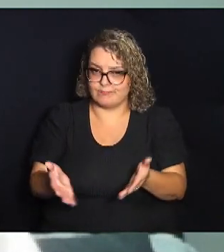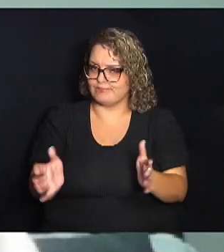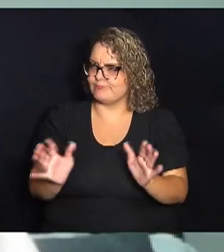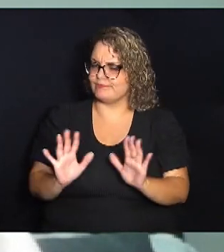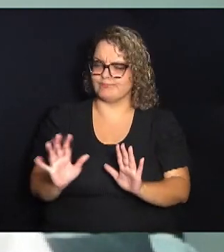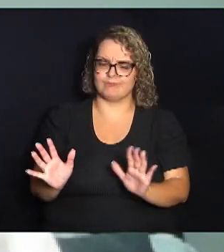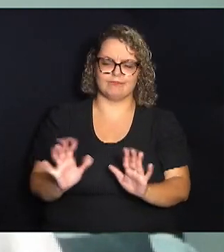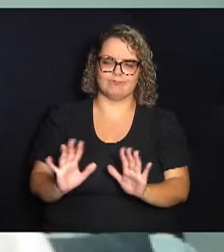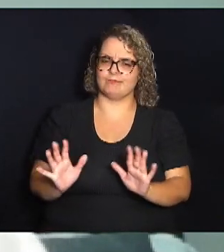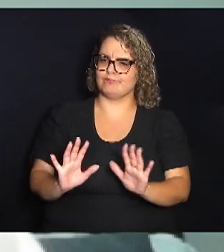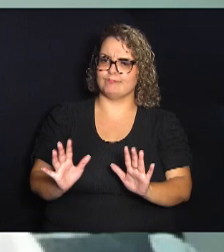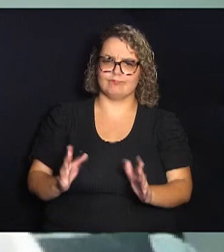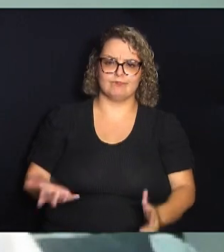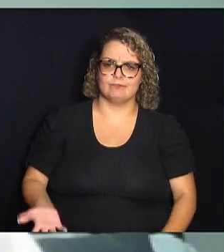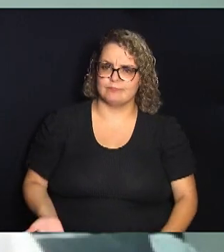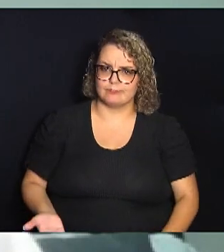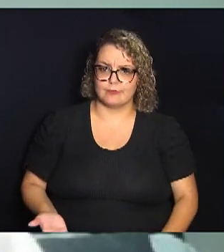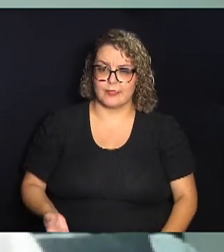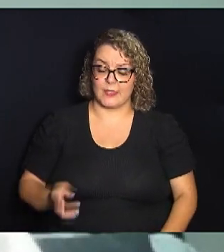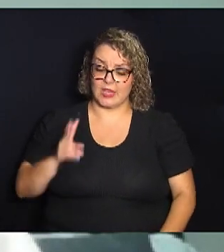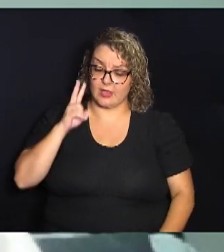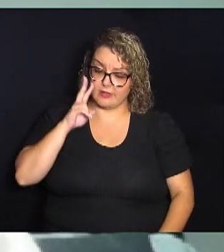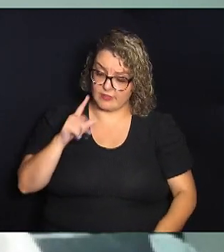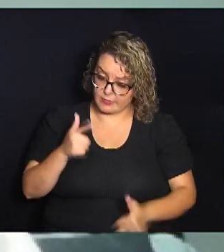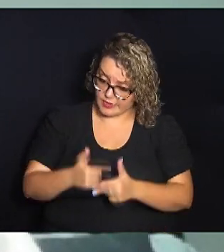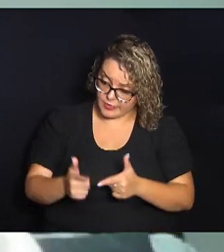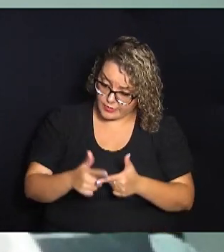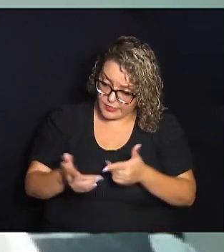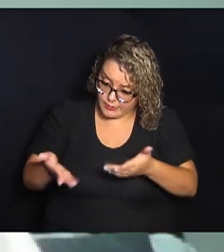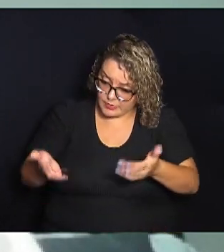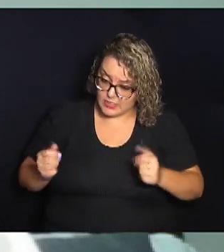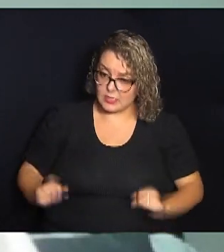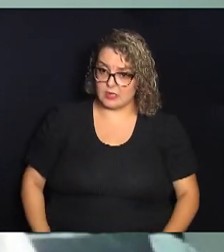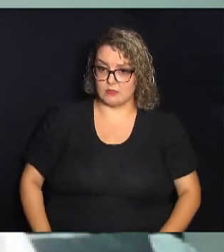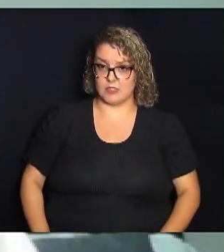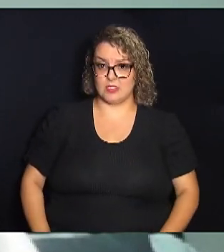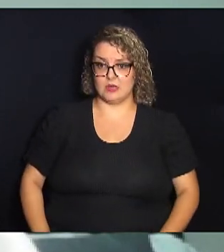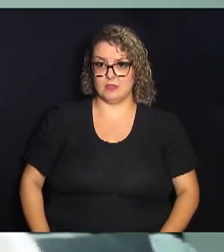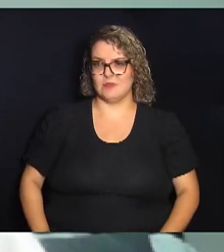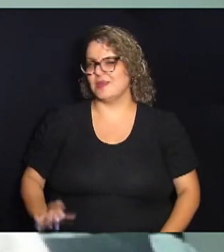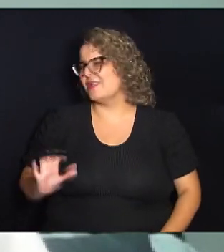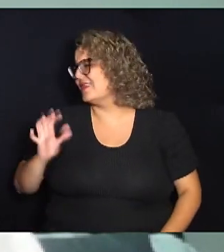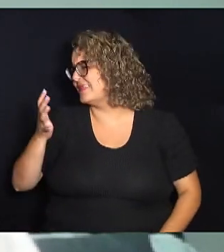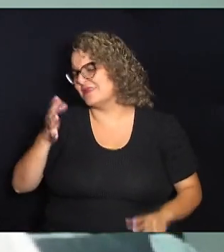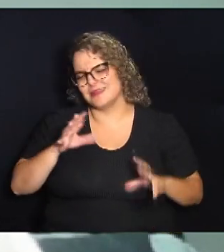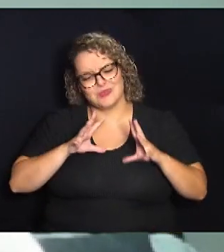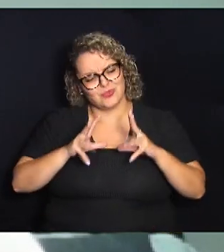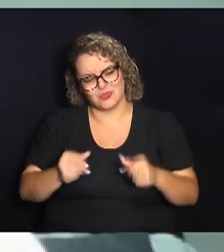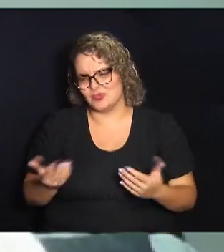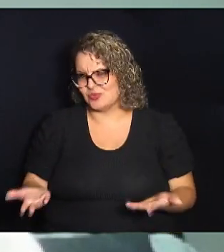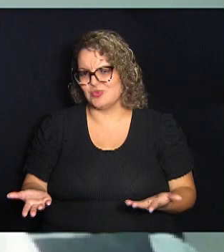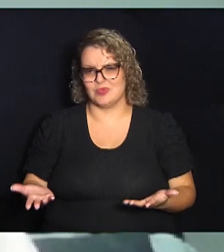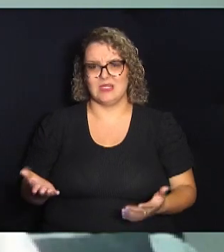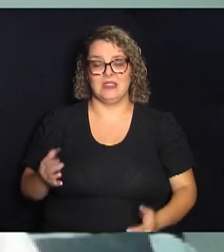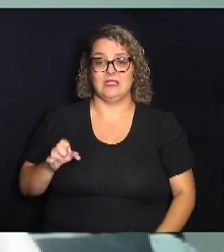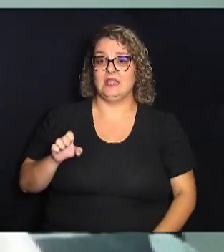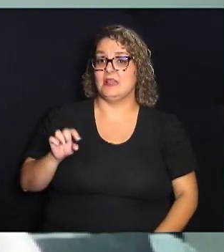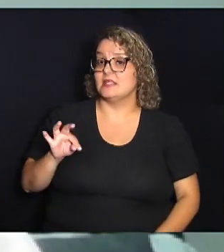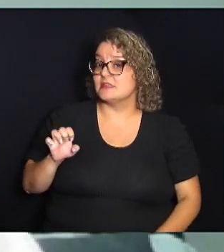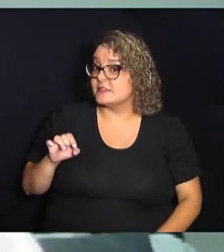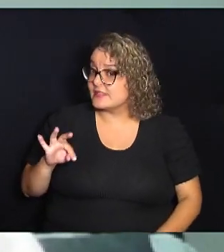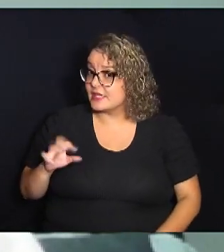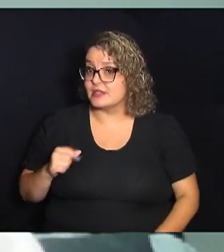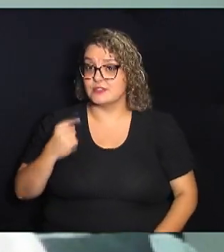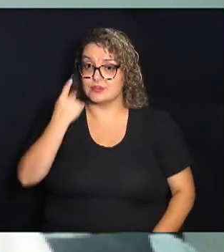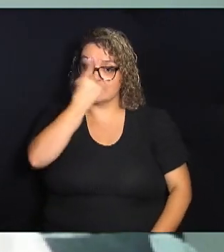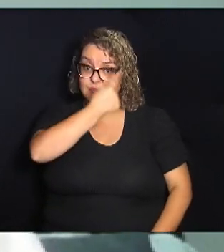a gente vê as anomalias de mulheres. Isso está acontecendo em tudo, né? Na estética facial acontecem